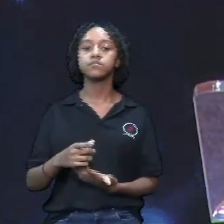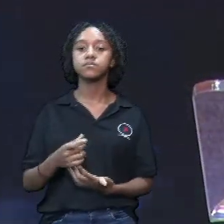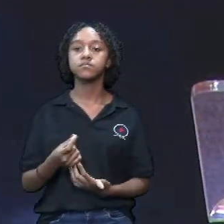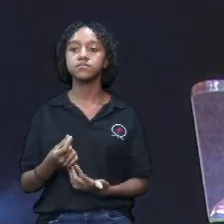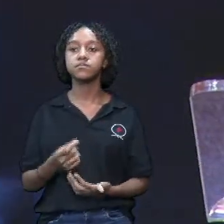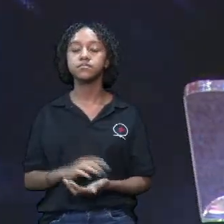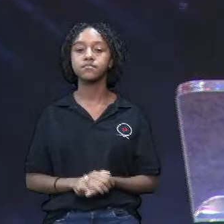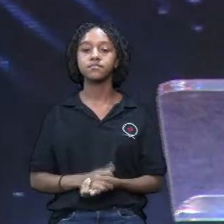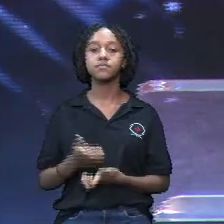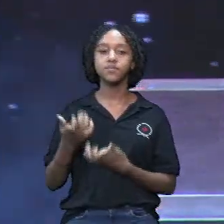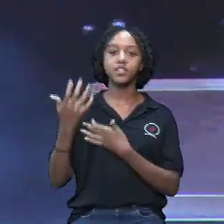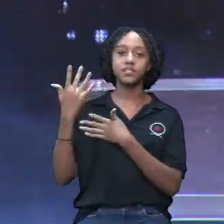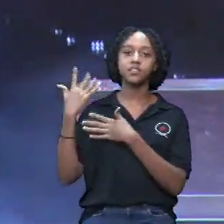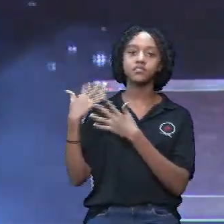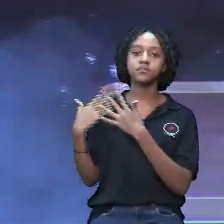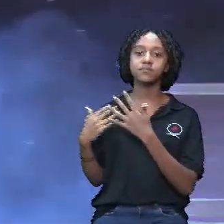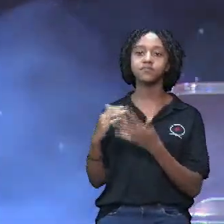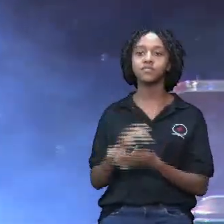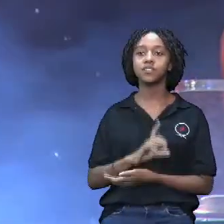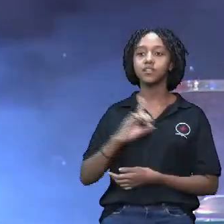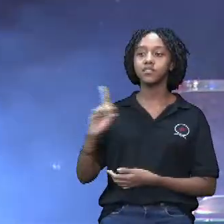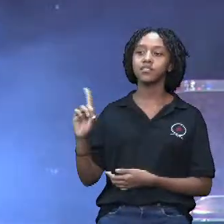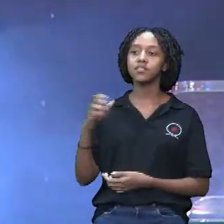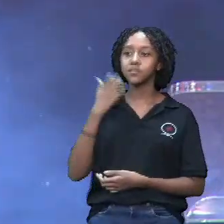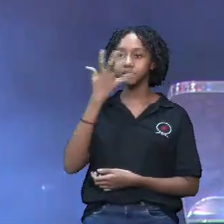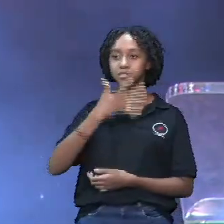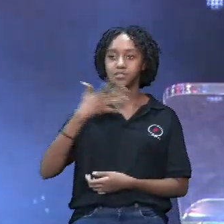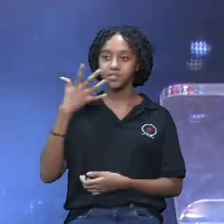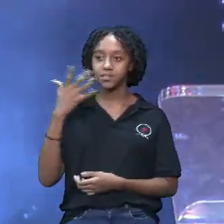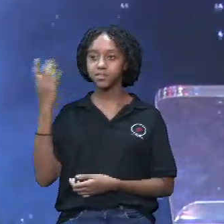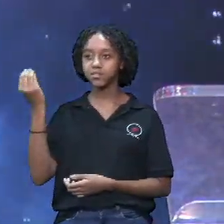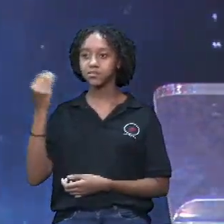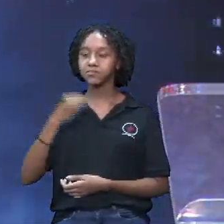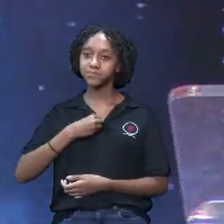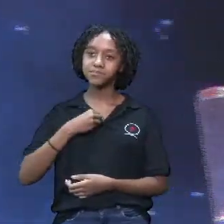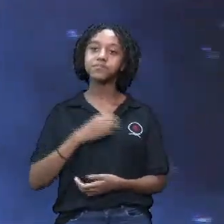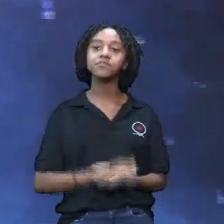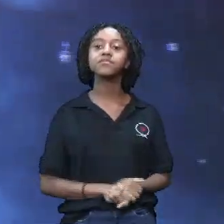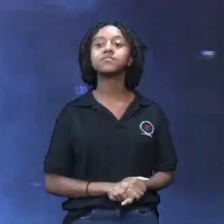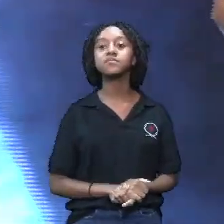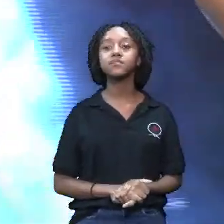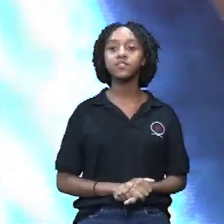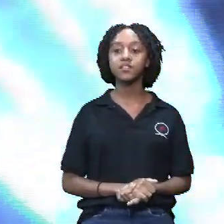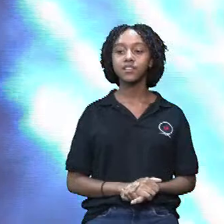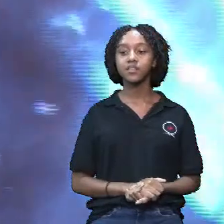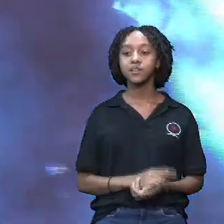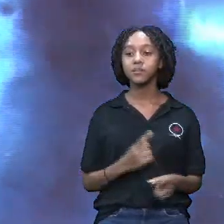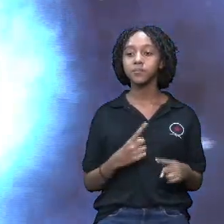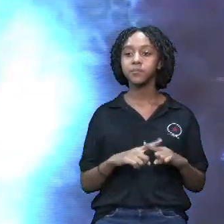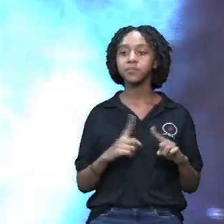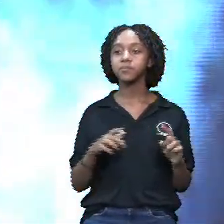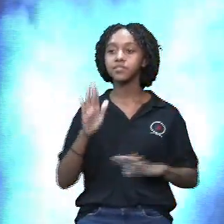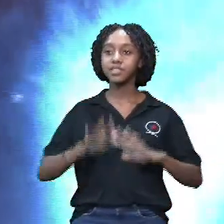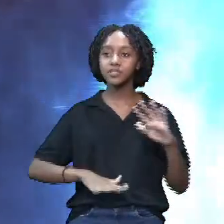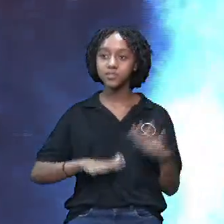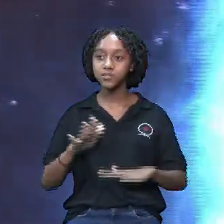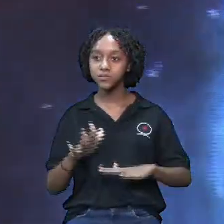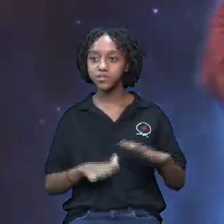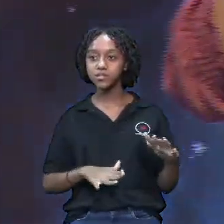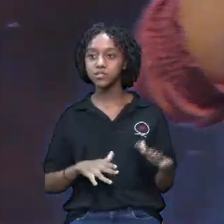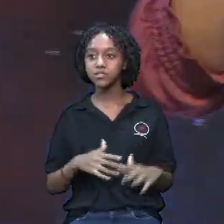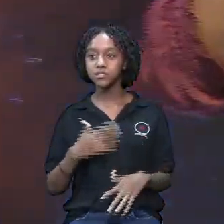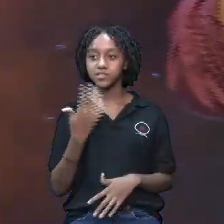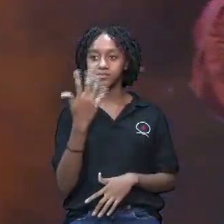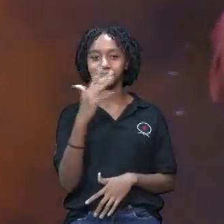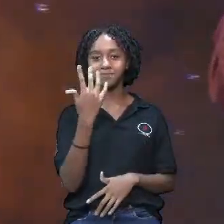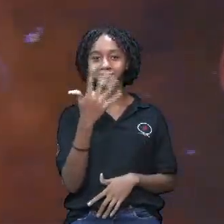uma canção baseada em orações que eu fazia. Porque muitas vezes eu chegava de frente para o espelho e